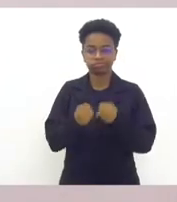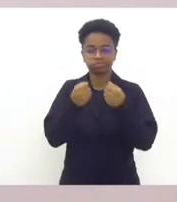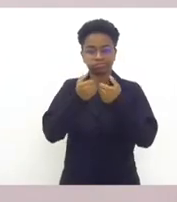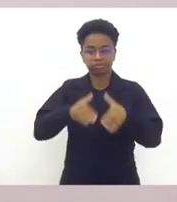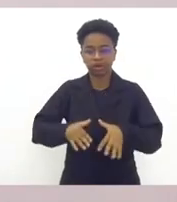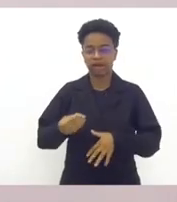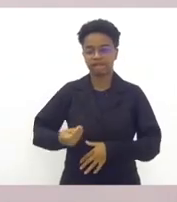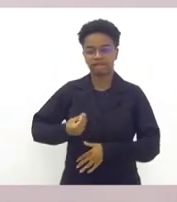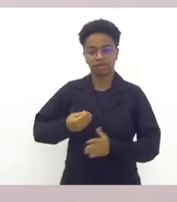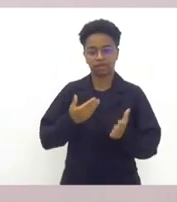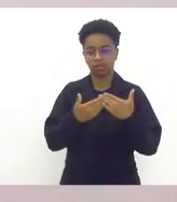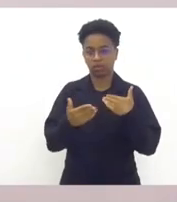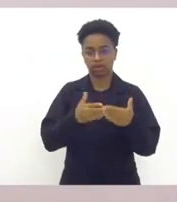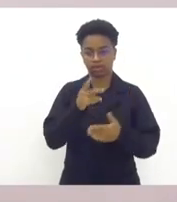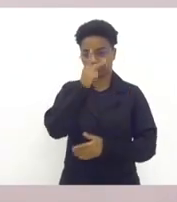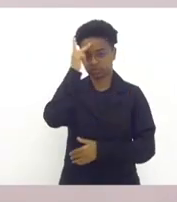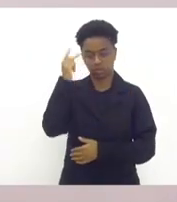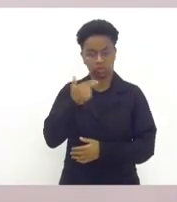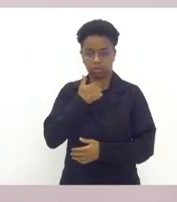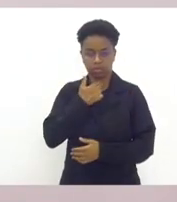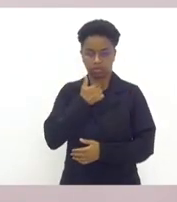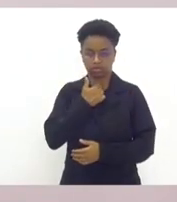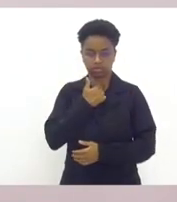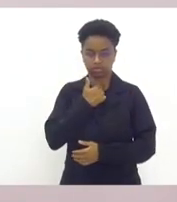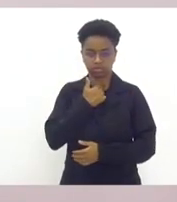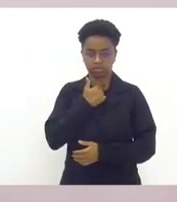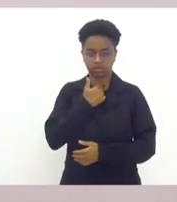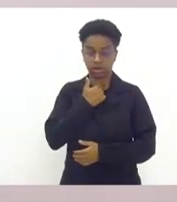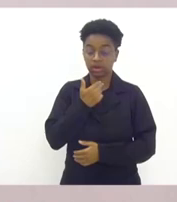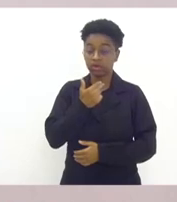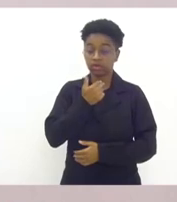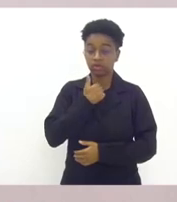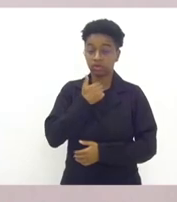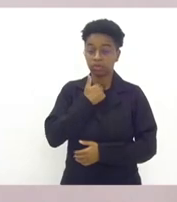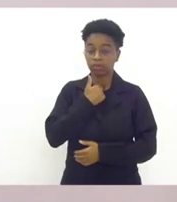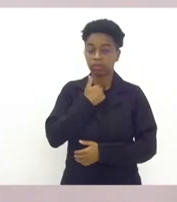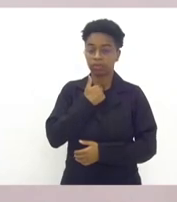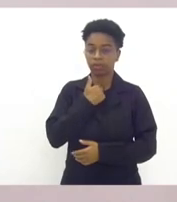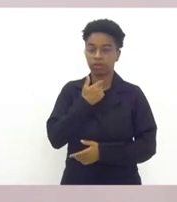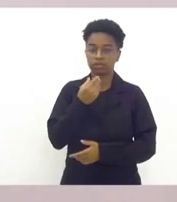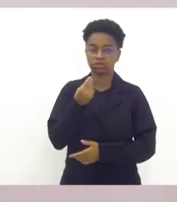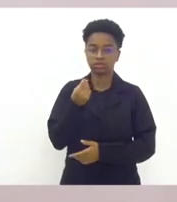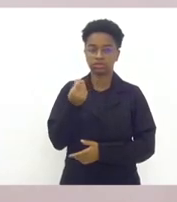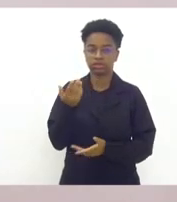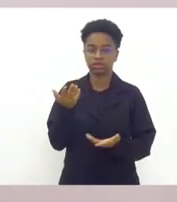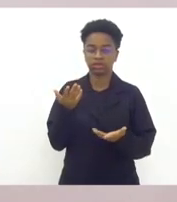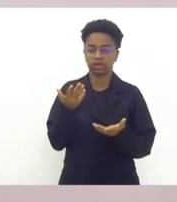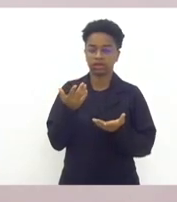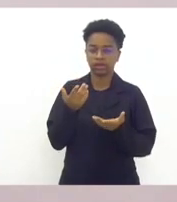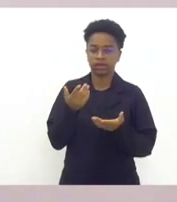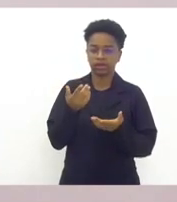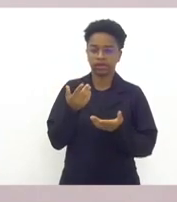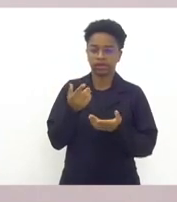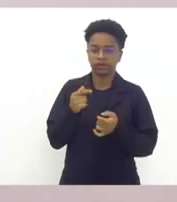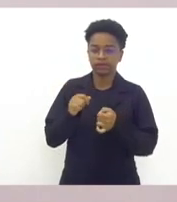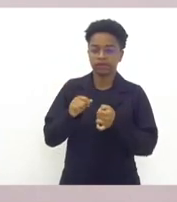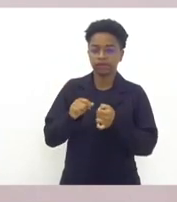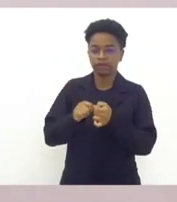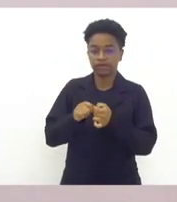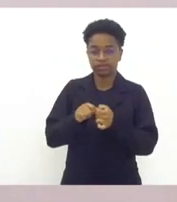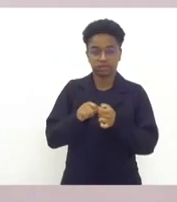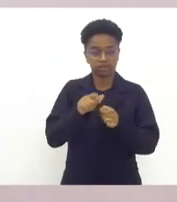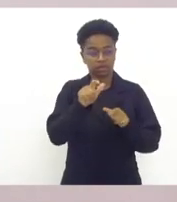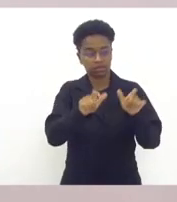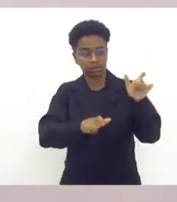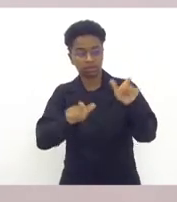quem for. O Estado não pode ser violador. Ele não pode se fazer com que